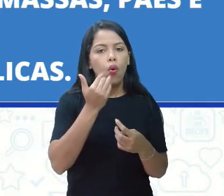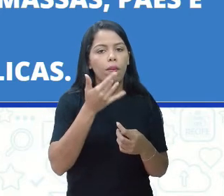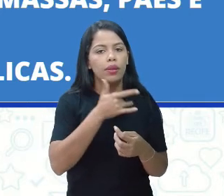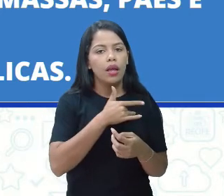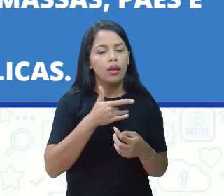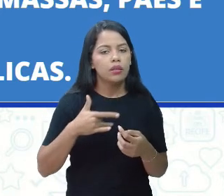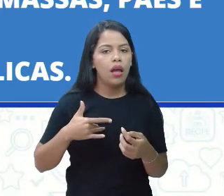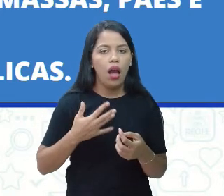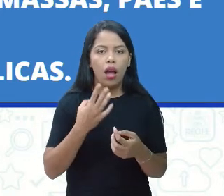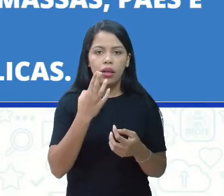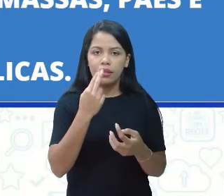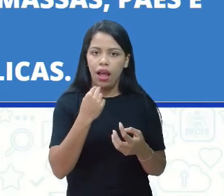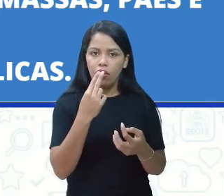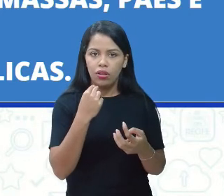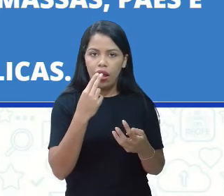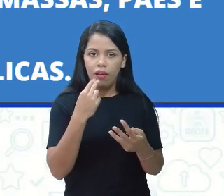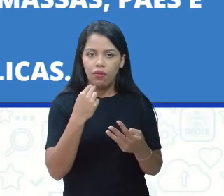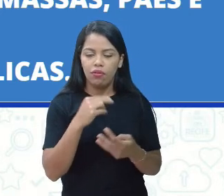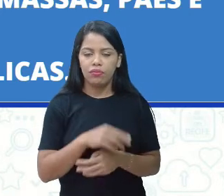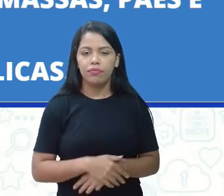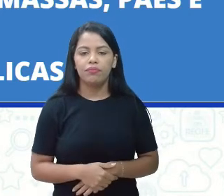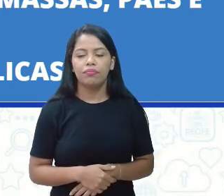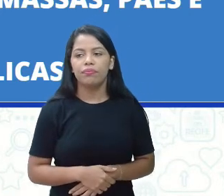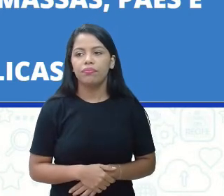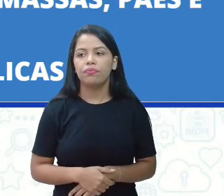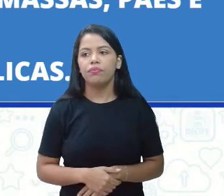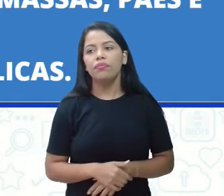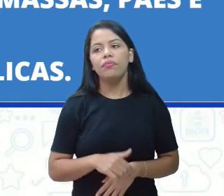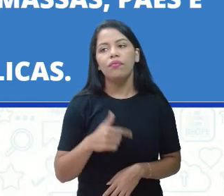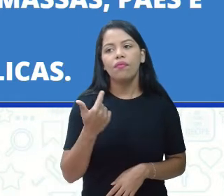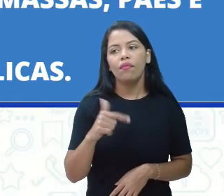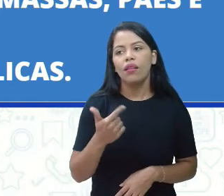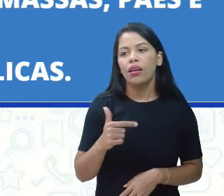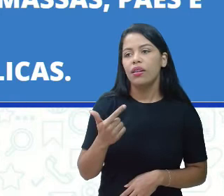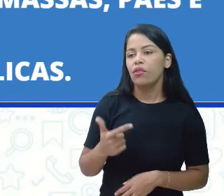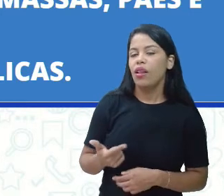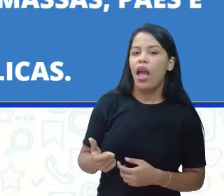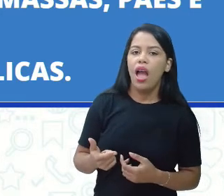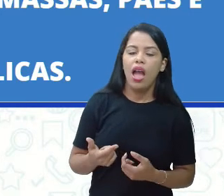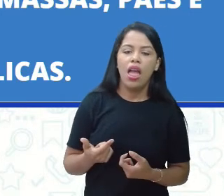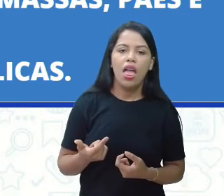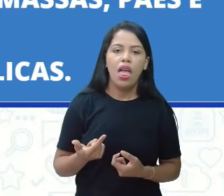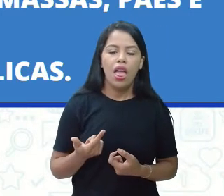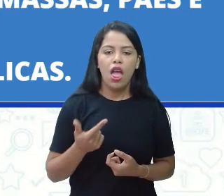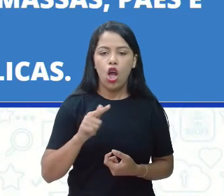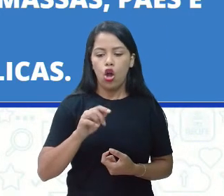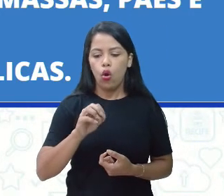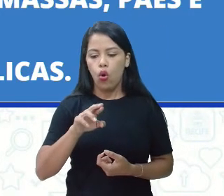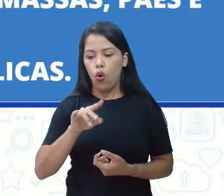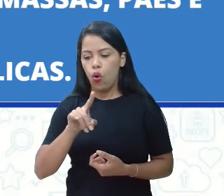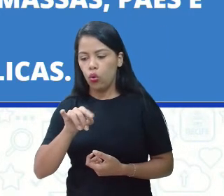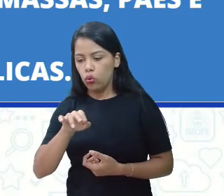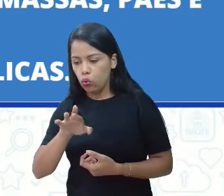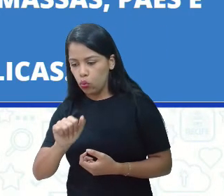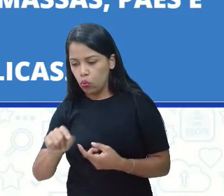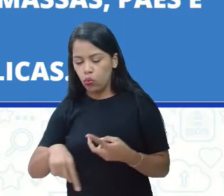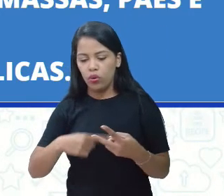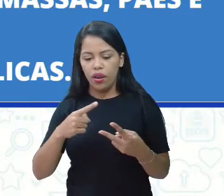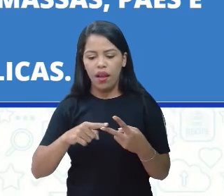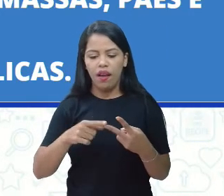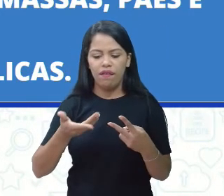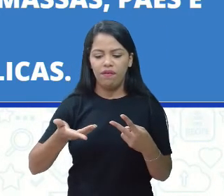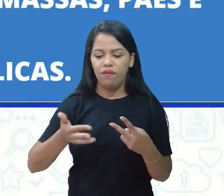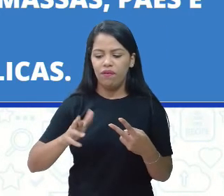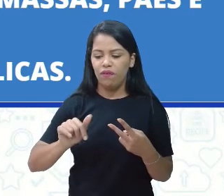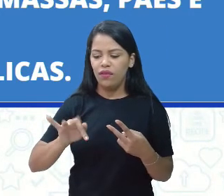saudável. Mas o que é uma alimentação saudável? Sem gorduras ou frituras, dá preferência às carnes brancas,